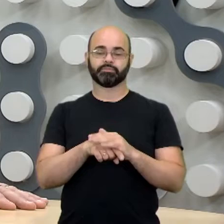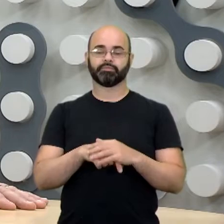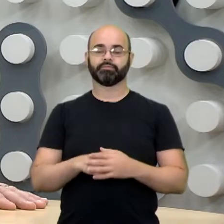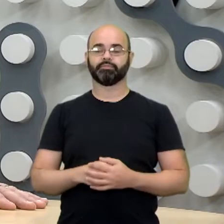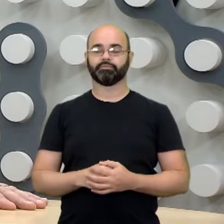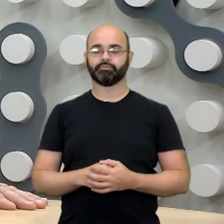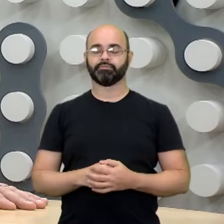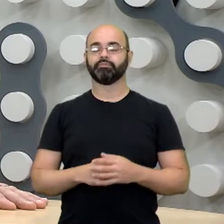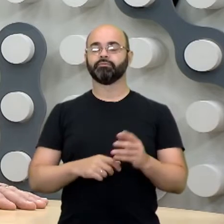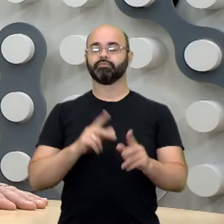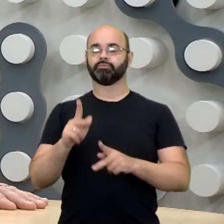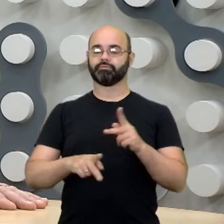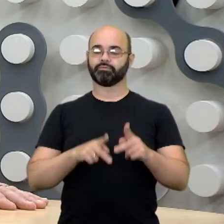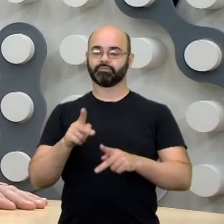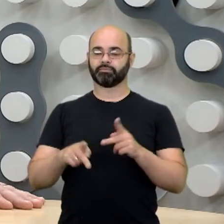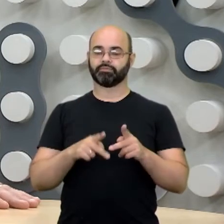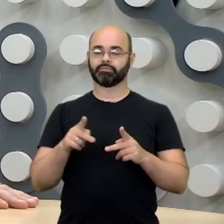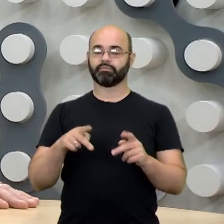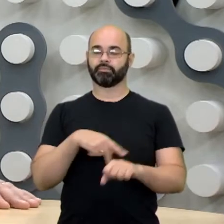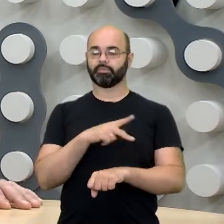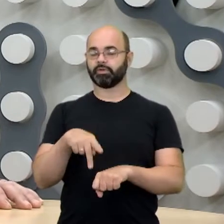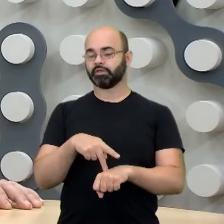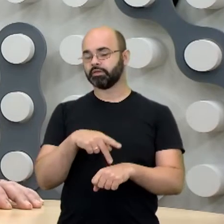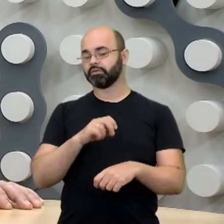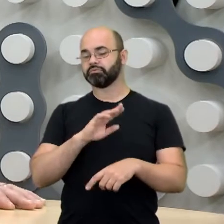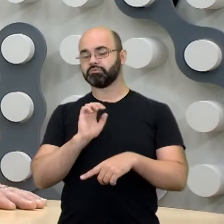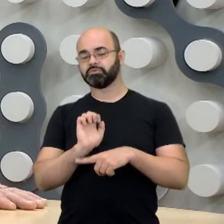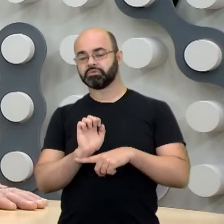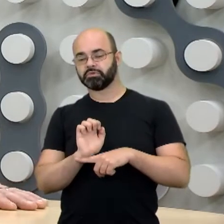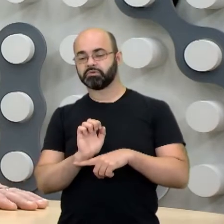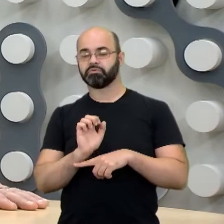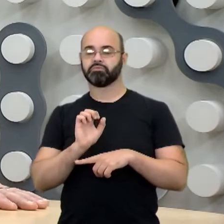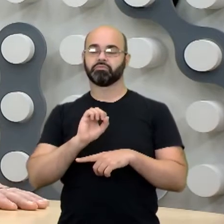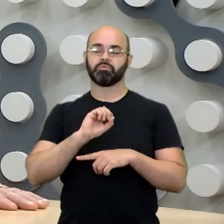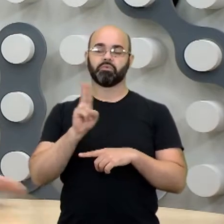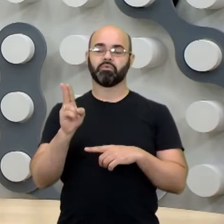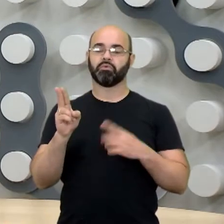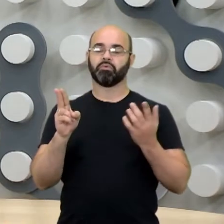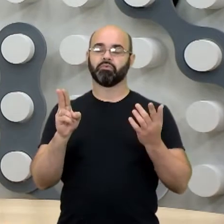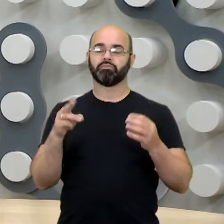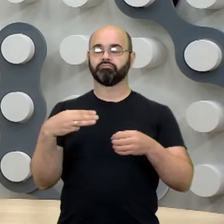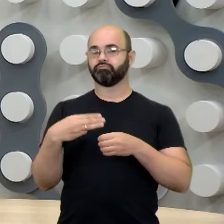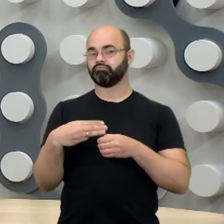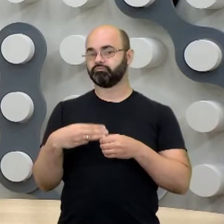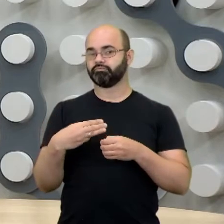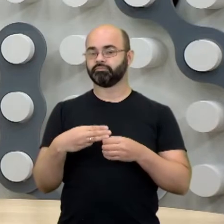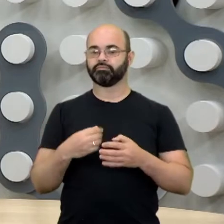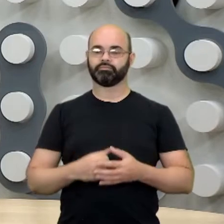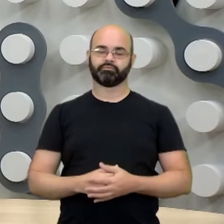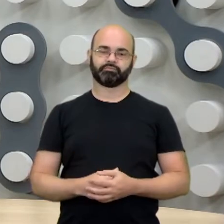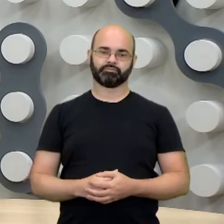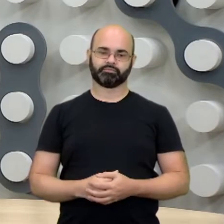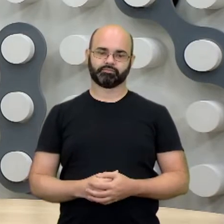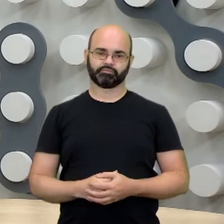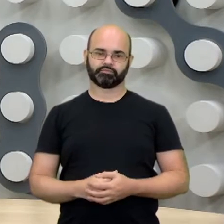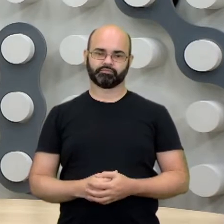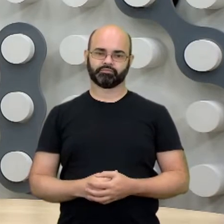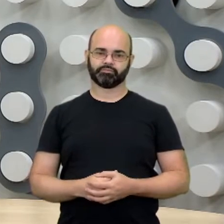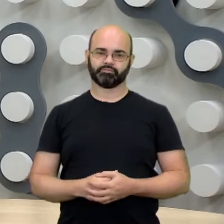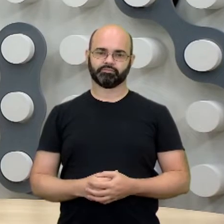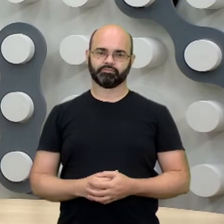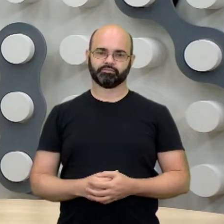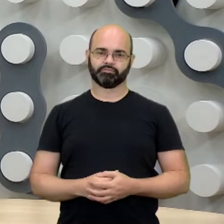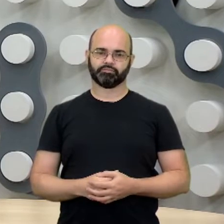a população do país, do estado ou até do município. Então vejam que ele é amplo, né? Vai desde a questão aí